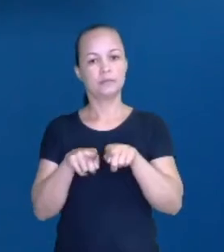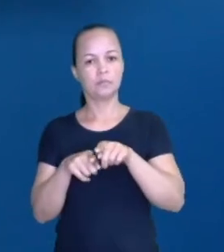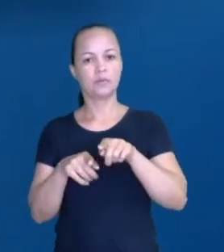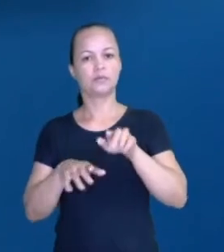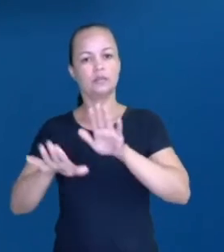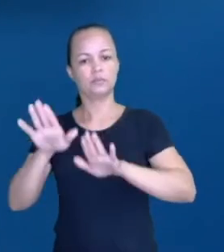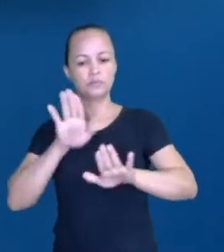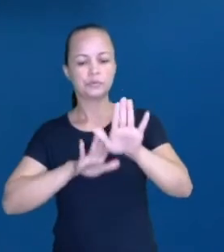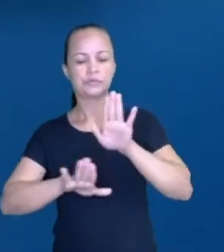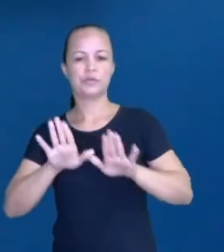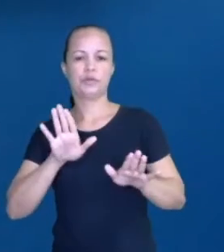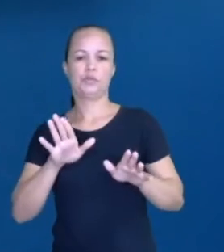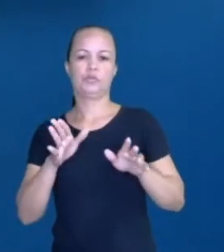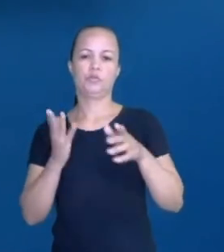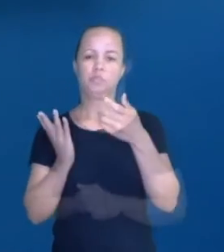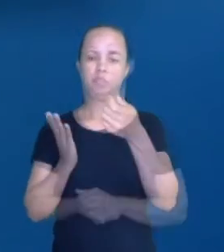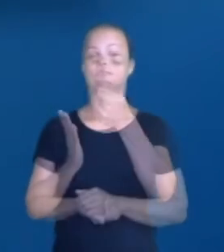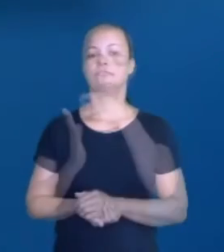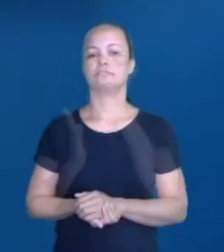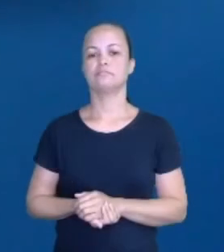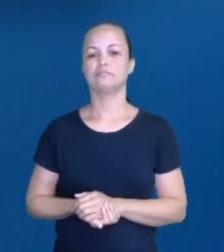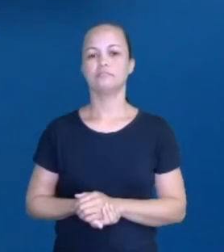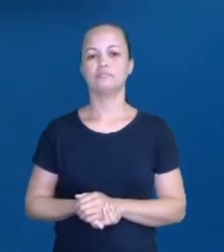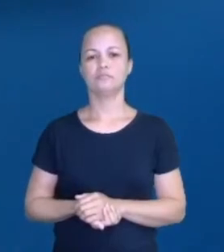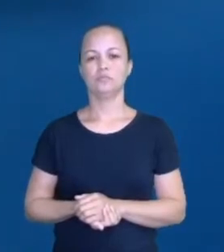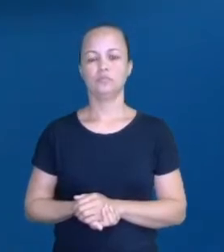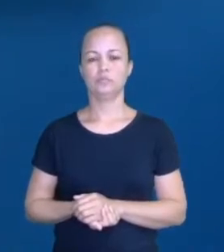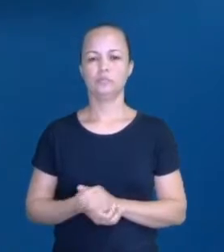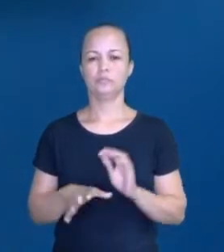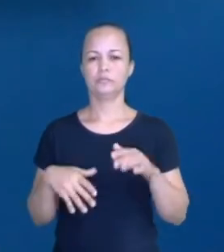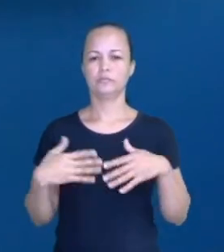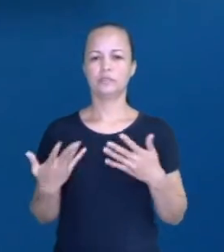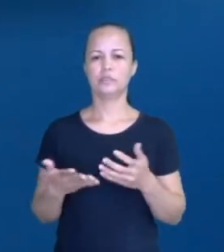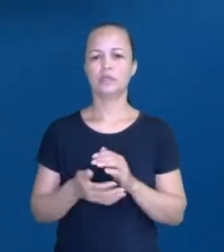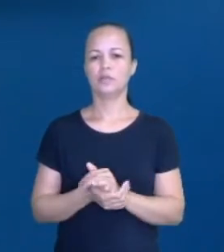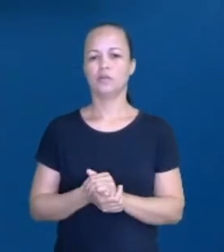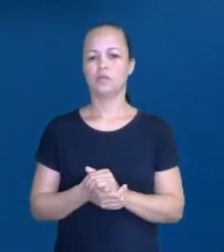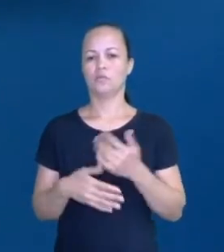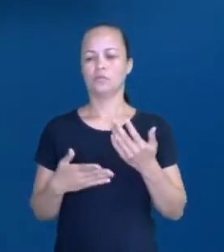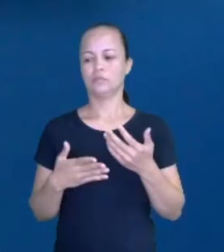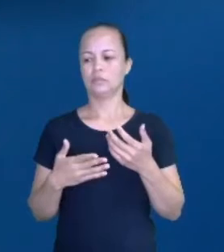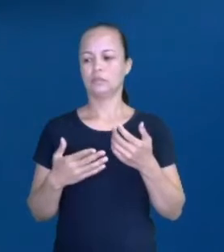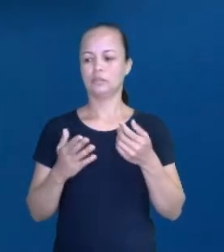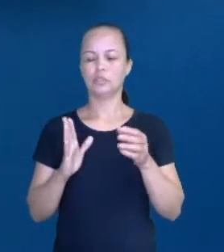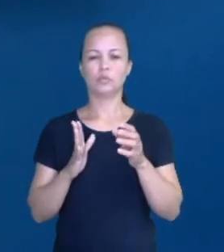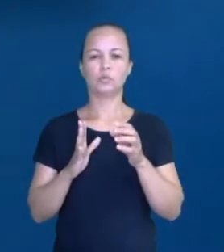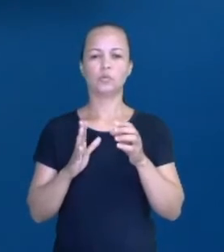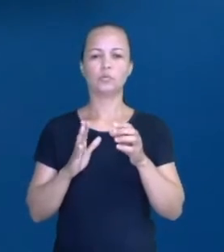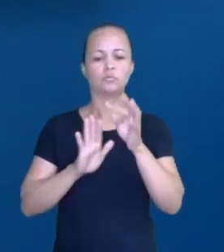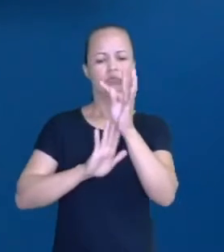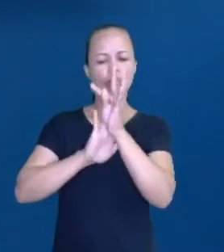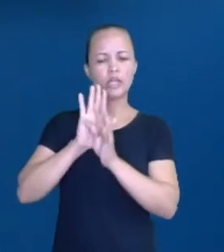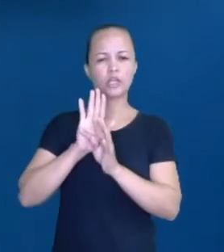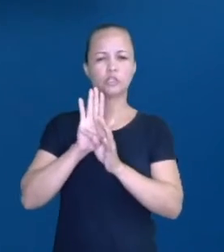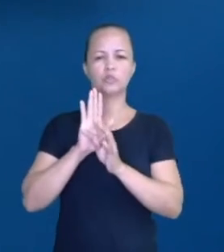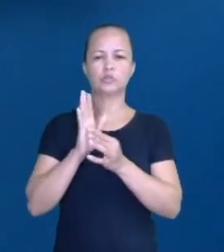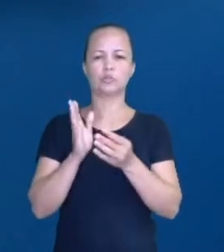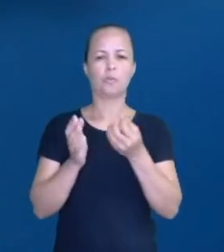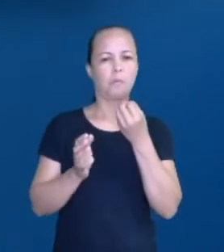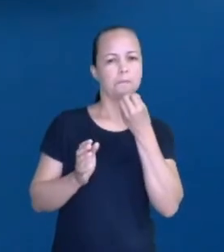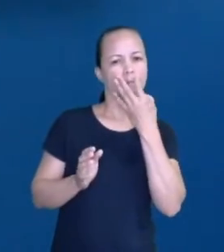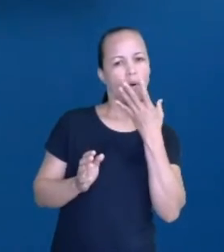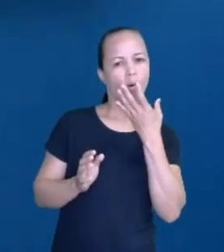de forma inadequada. Aqui, consequências de um texto mal pontuado ou não pontuado. Aqui